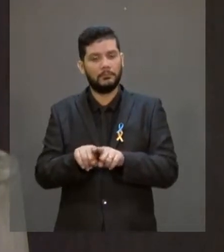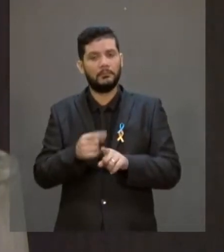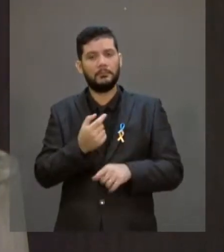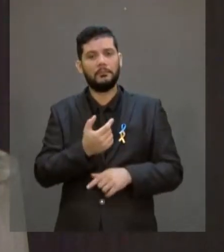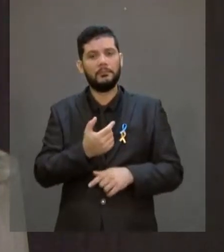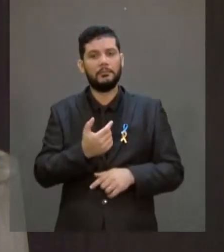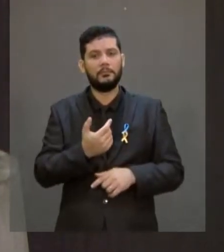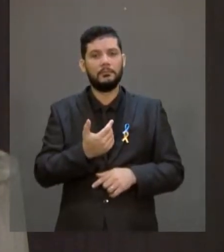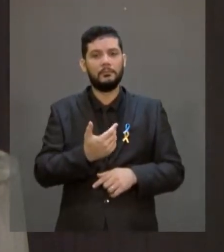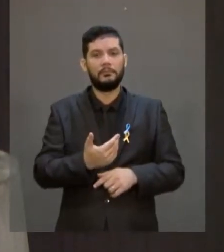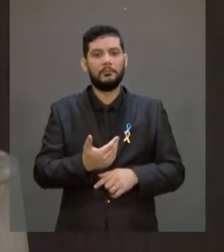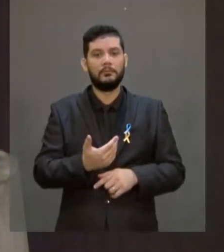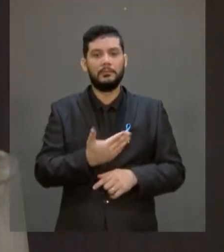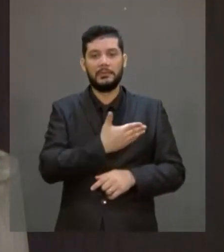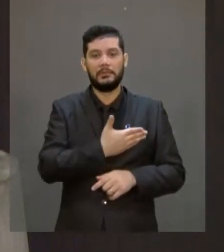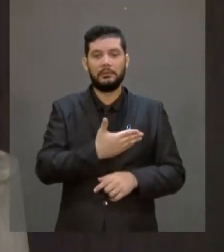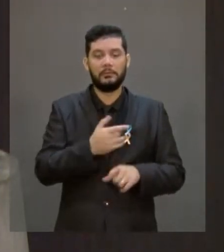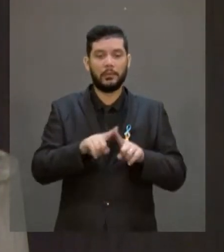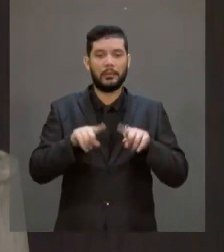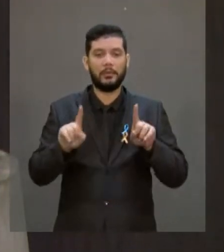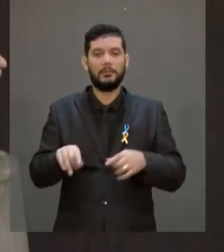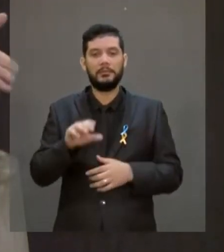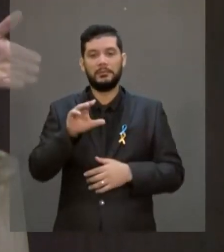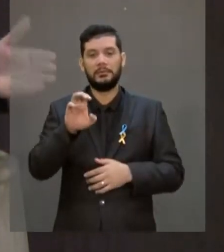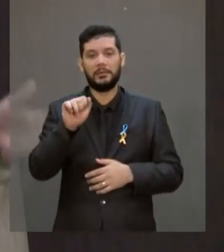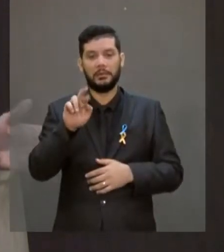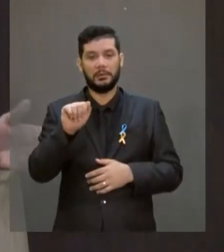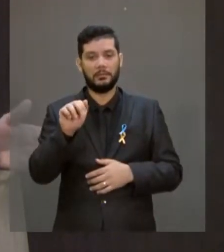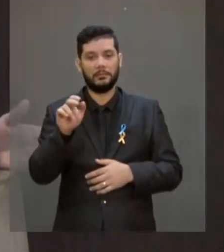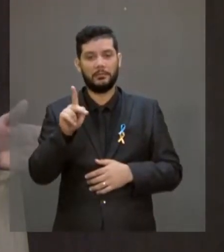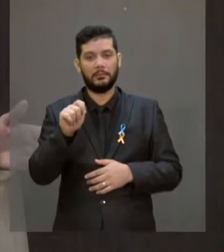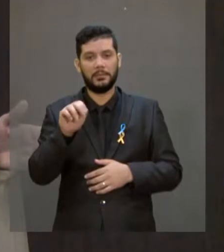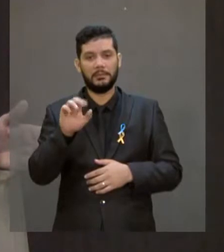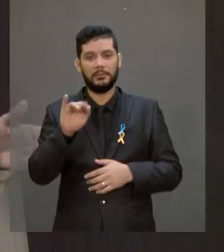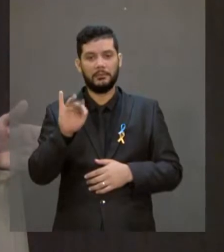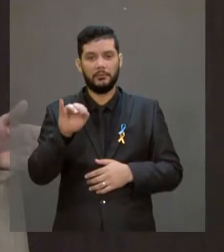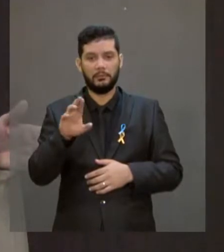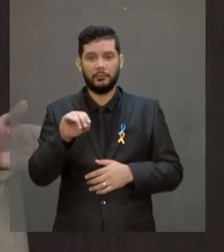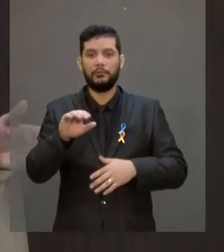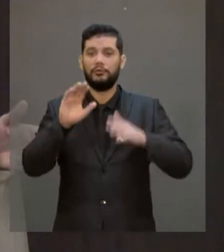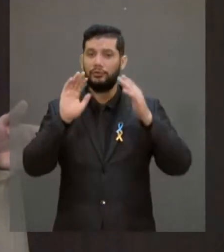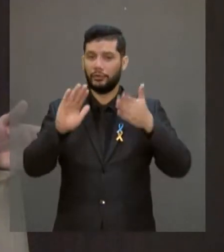foi interrompido pelo abuso de força policial.